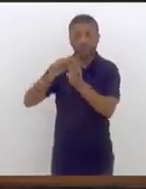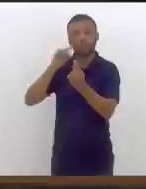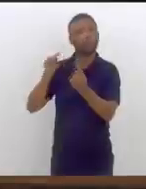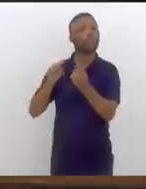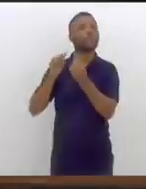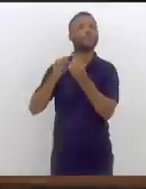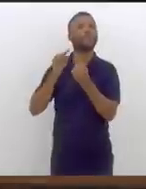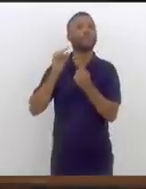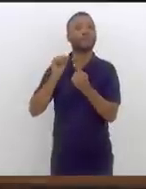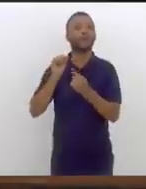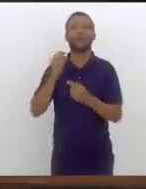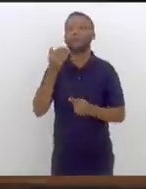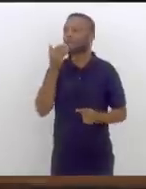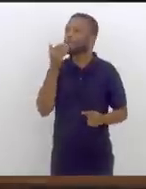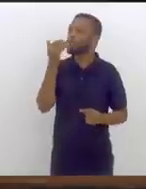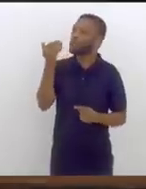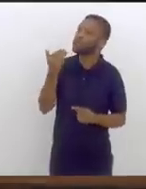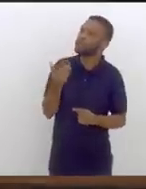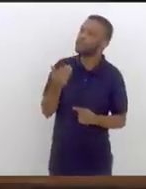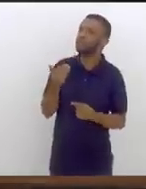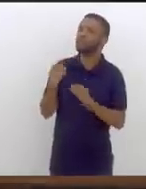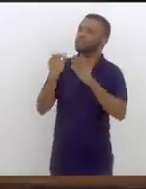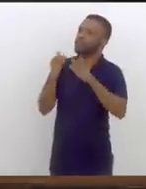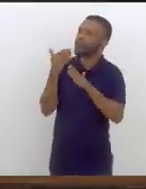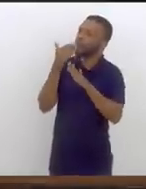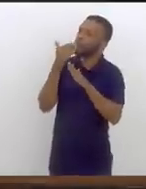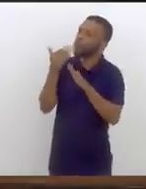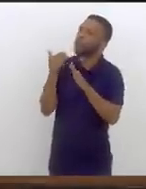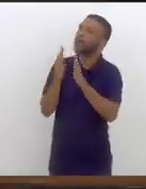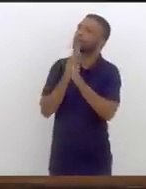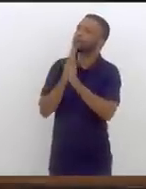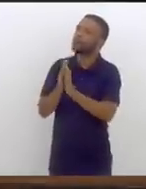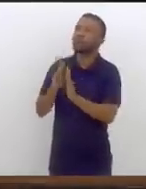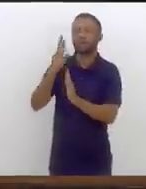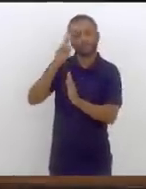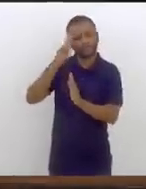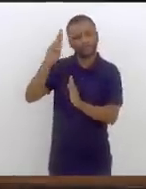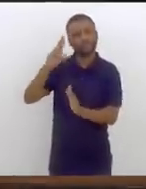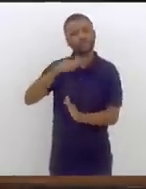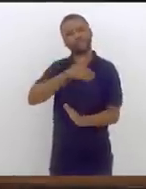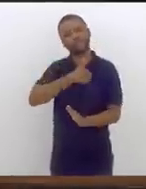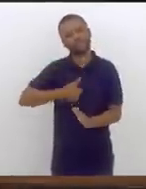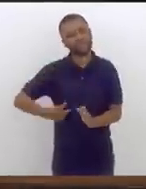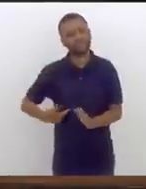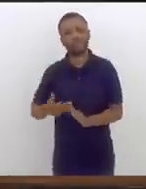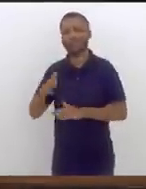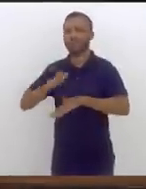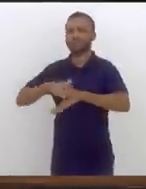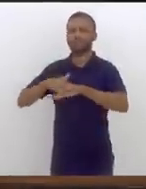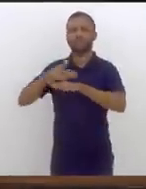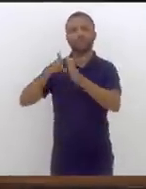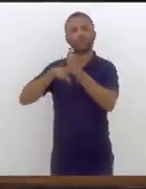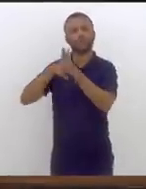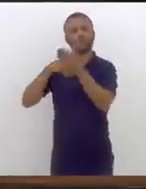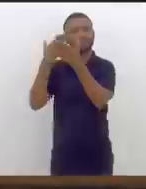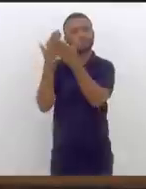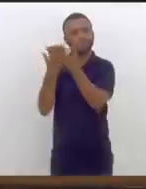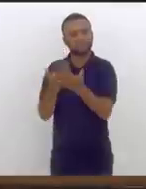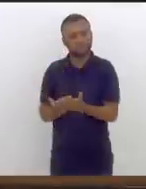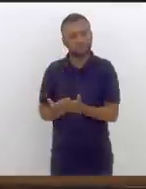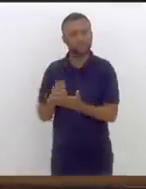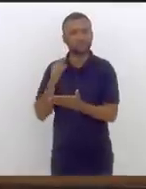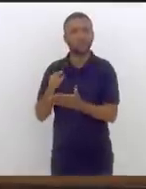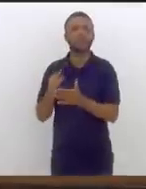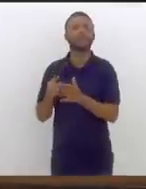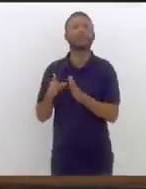é um pedido solicito peço ao Excelentíssimo Senhor Governador que faça um estudo em cima disso esse